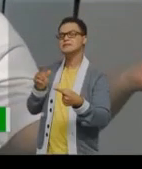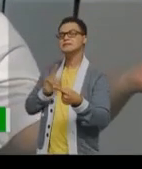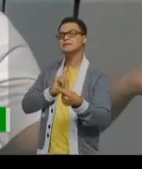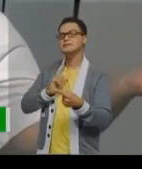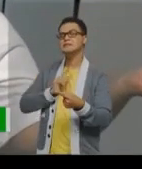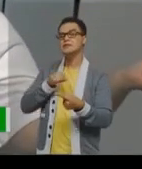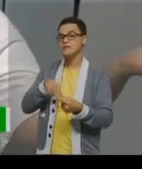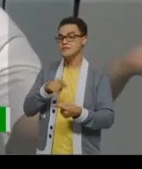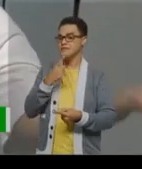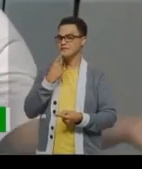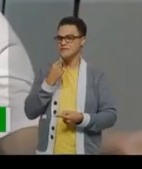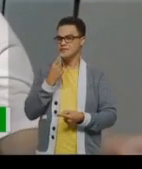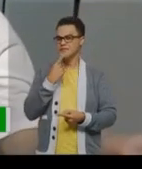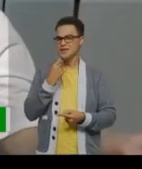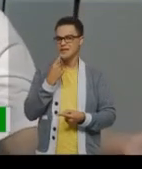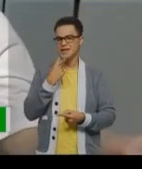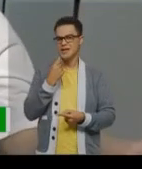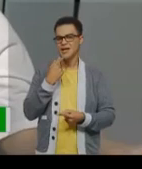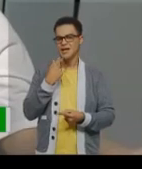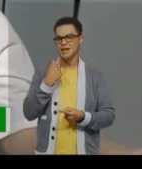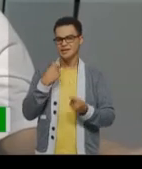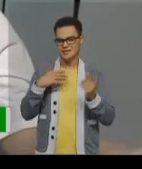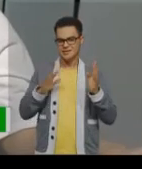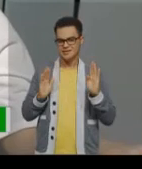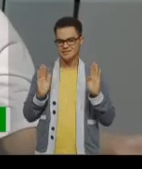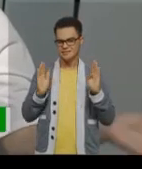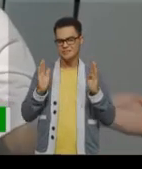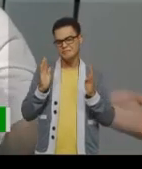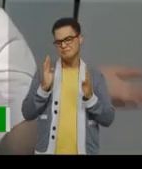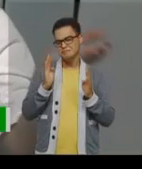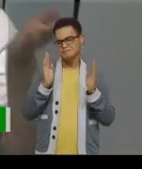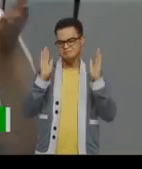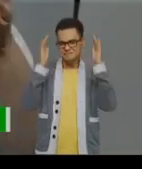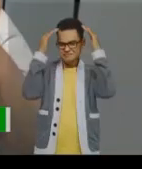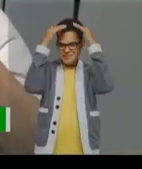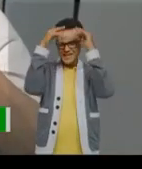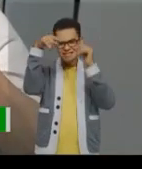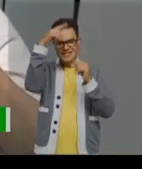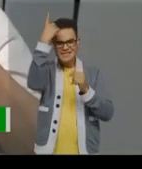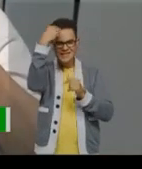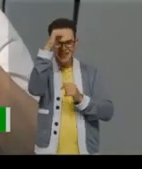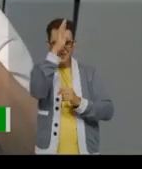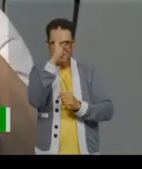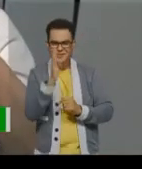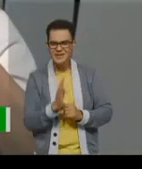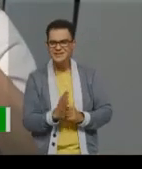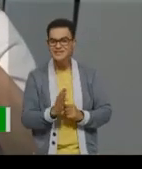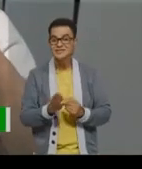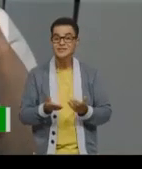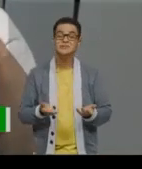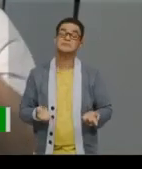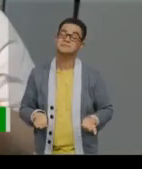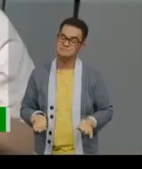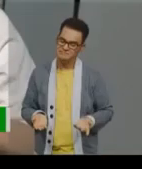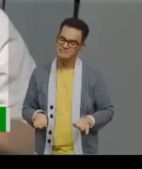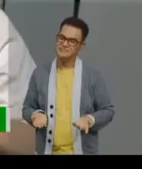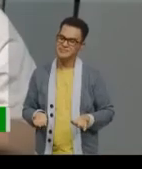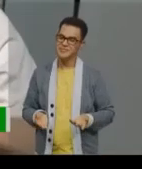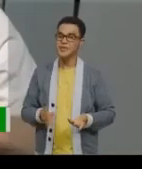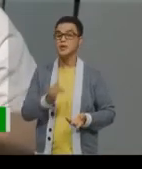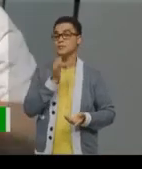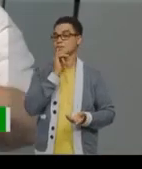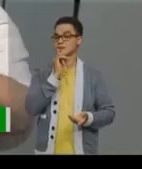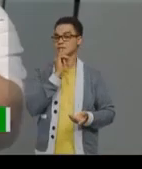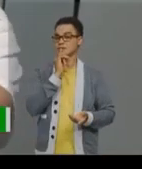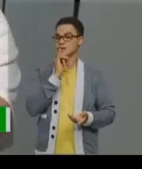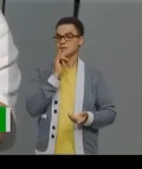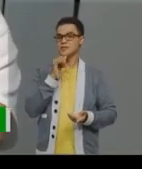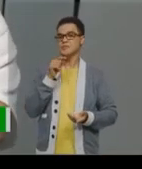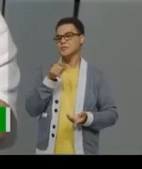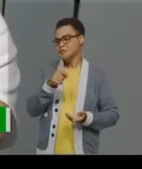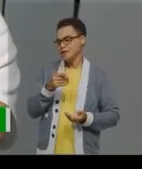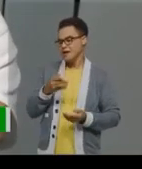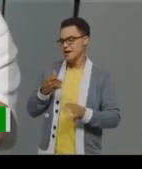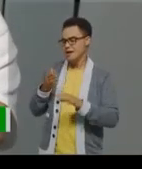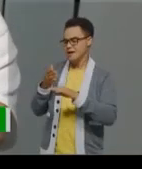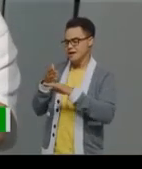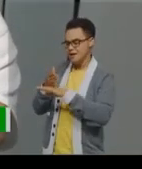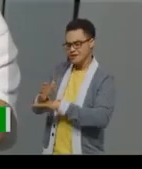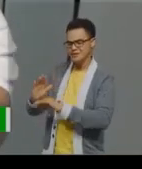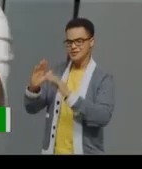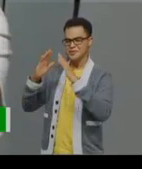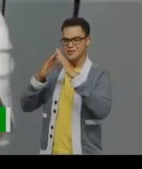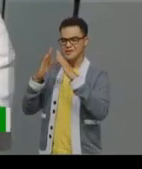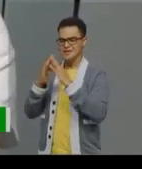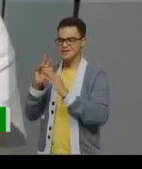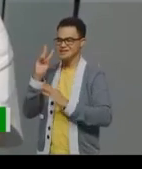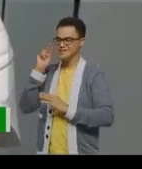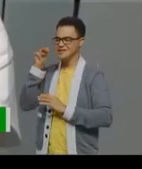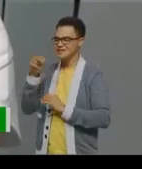o feriado da Padroeira do Brasil e aí da mesma forma, você não entra numa casa, vê uma